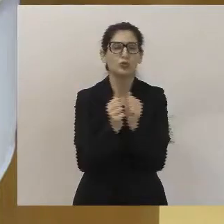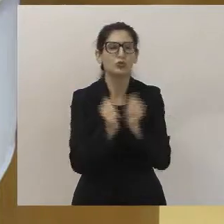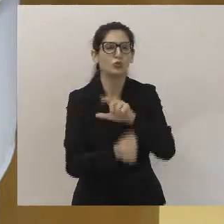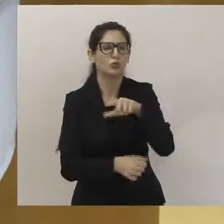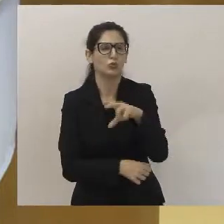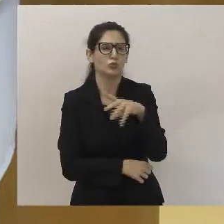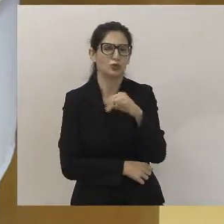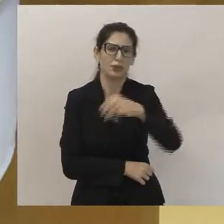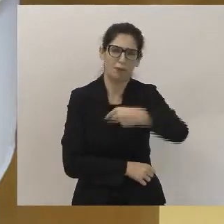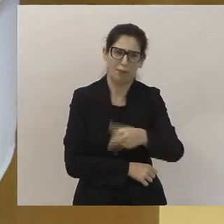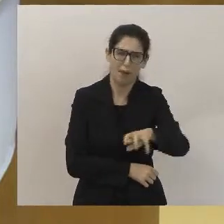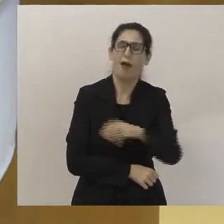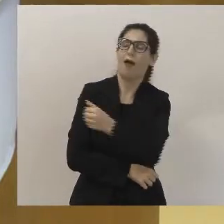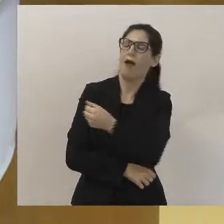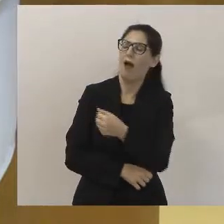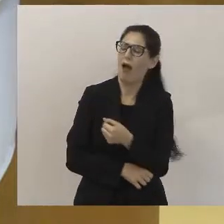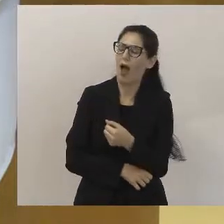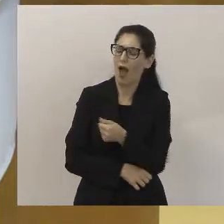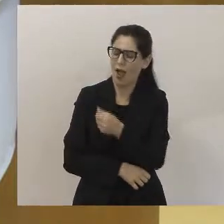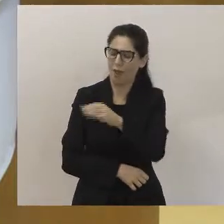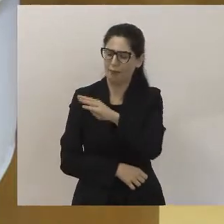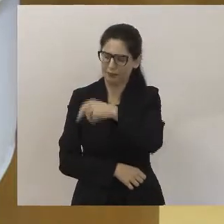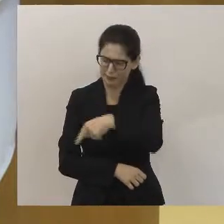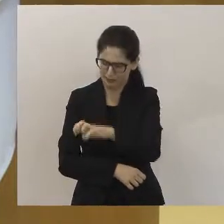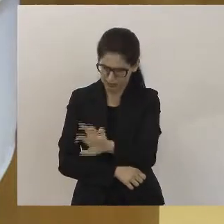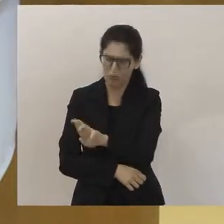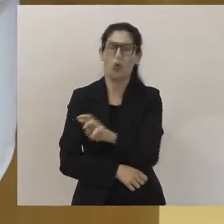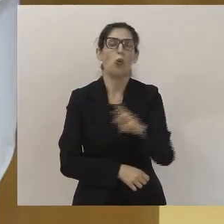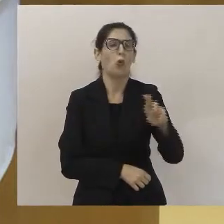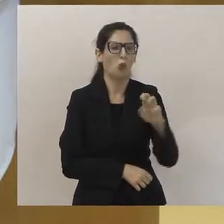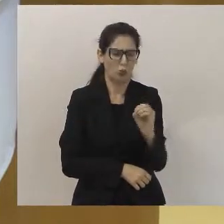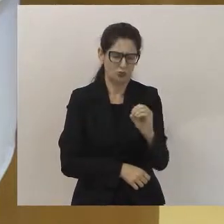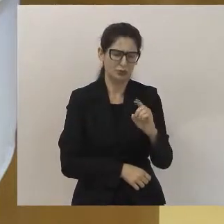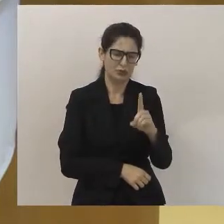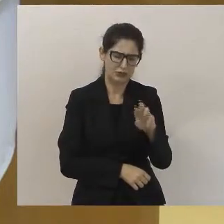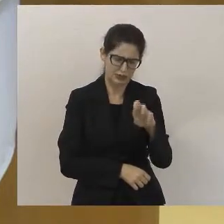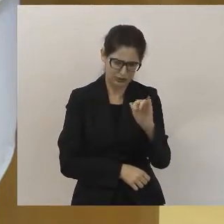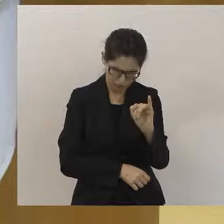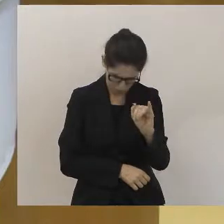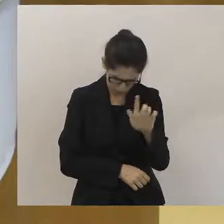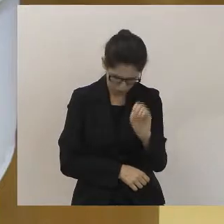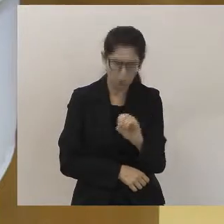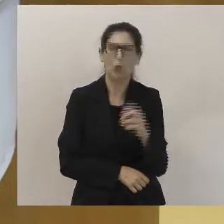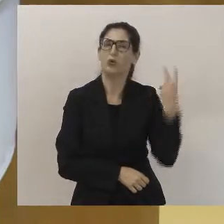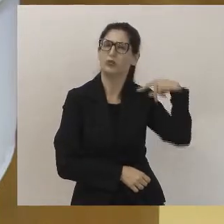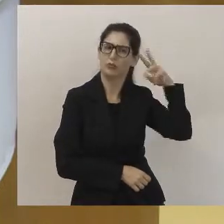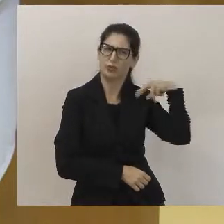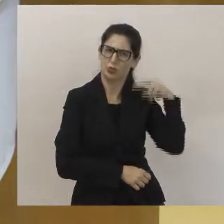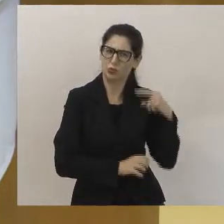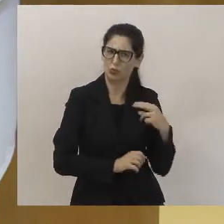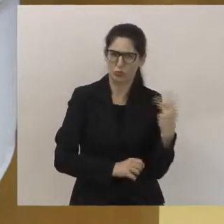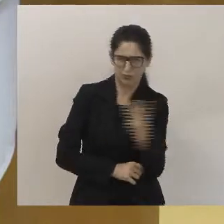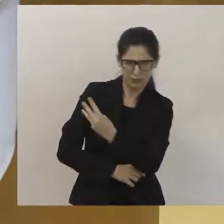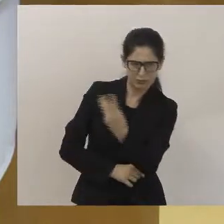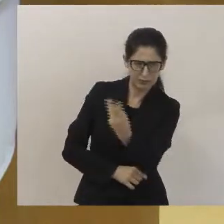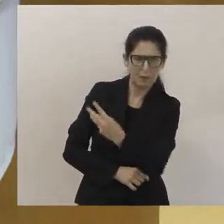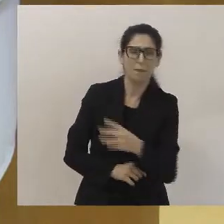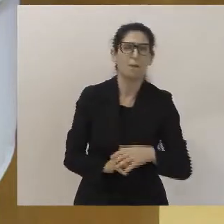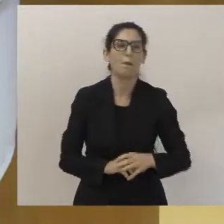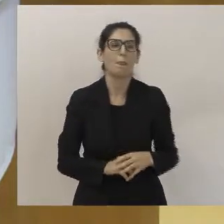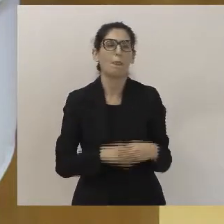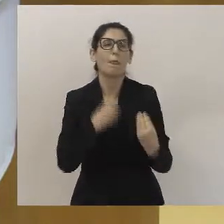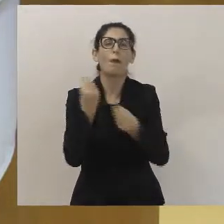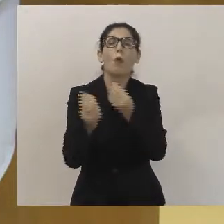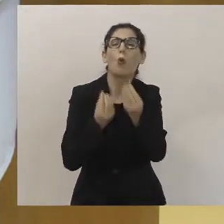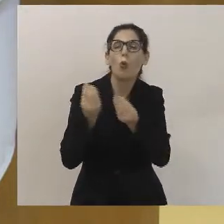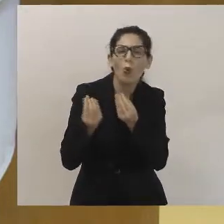abdo de madureira e o vereador rodrigo salomão estamos melhorando a lei do silêncio e aí vai ter infelizmente enquanto não pesa no bolso